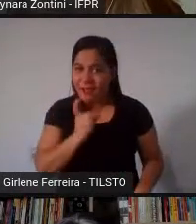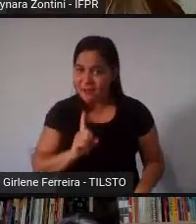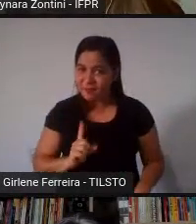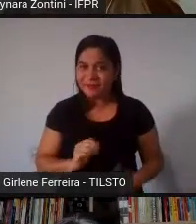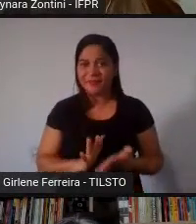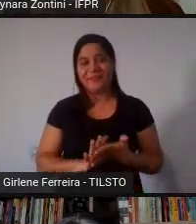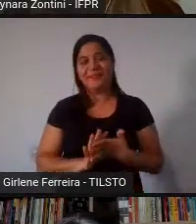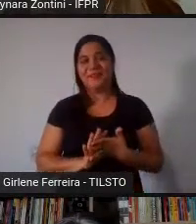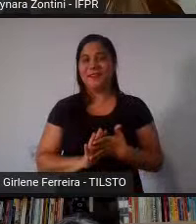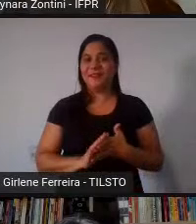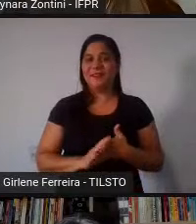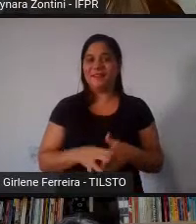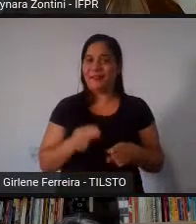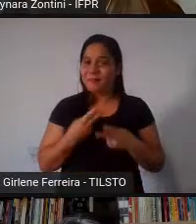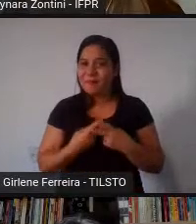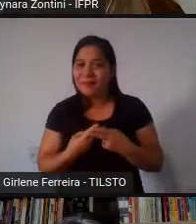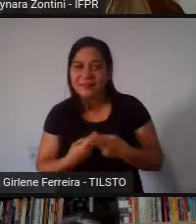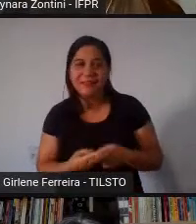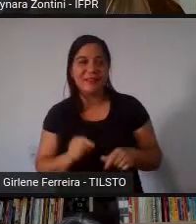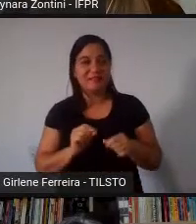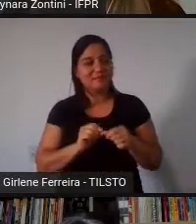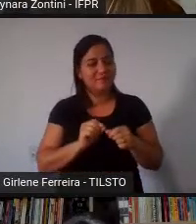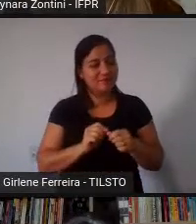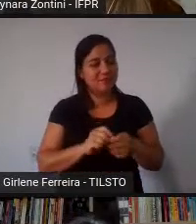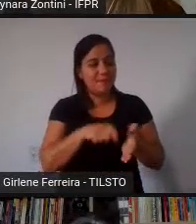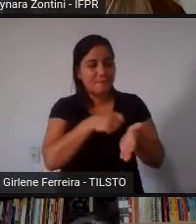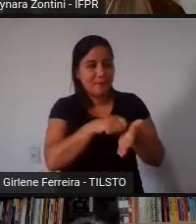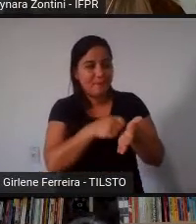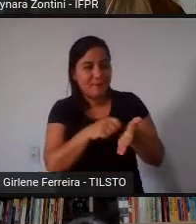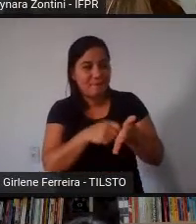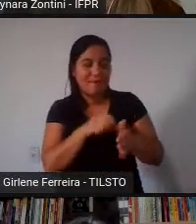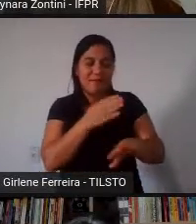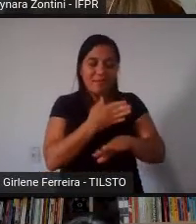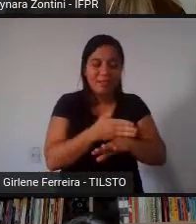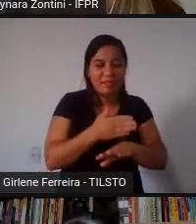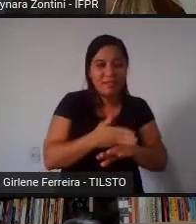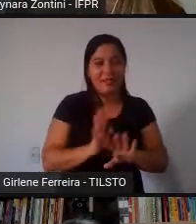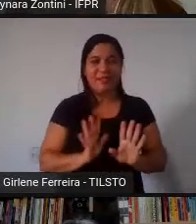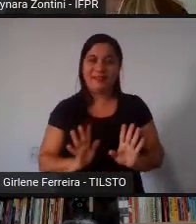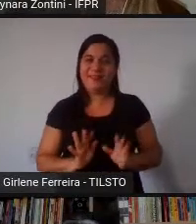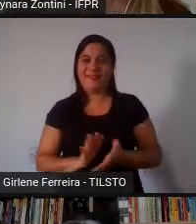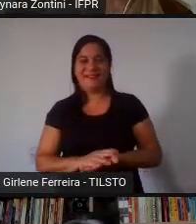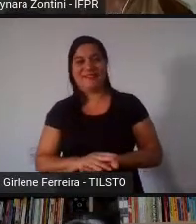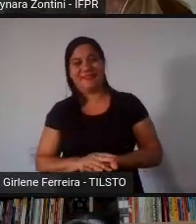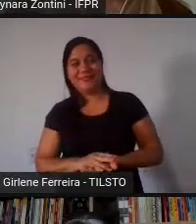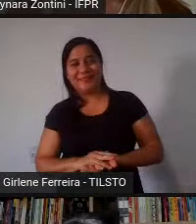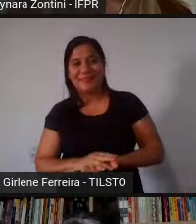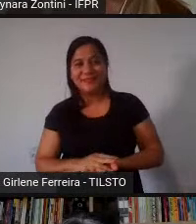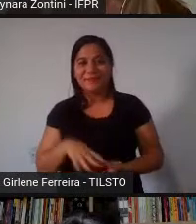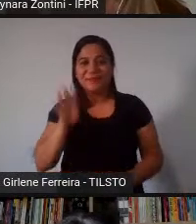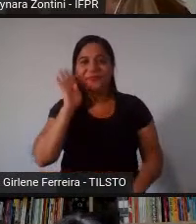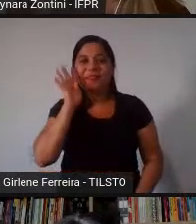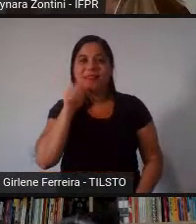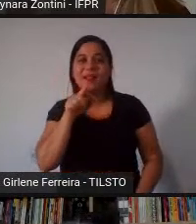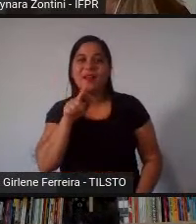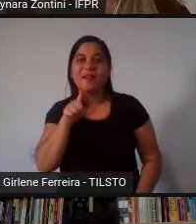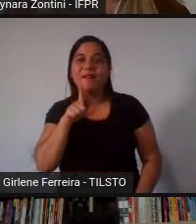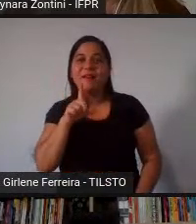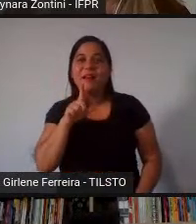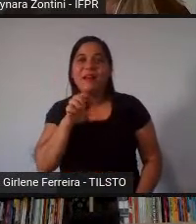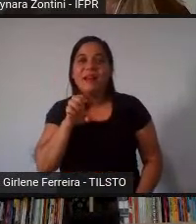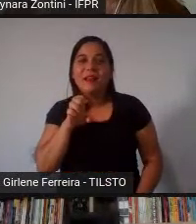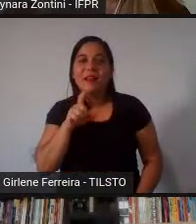ter paciência e fazer as coisas bem demorado e treinar bastante. Legal. Acho que a Liliane vai